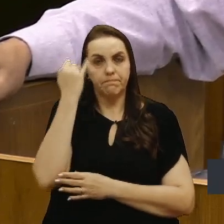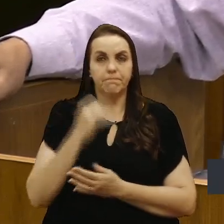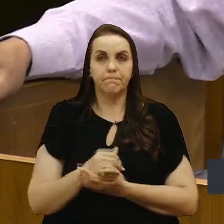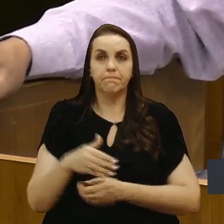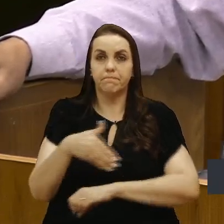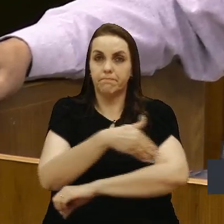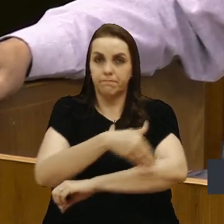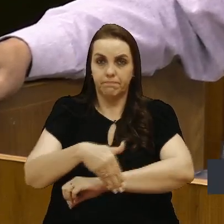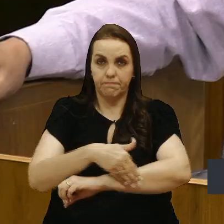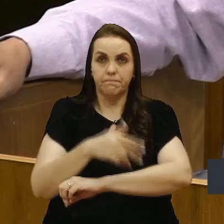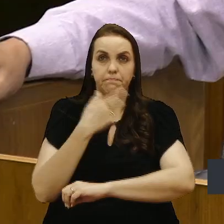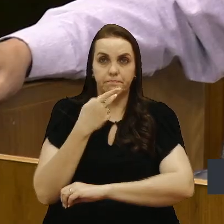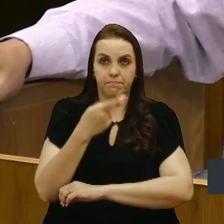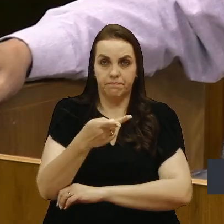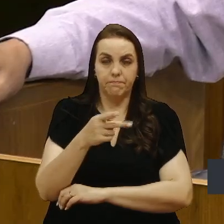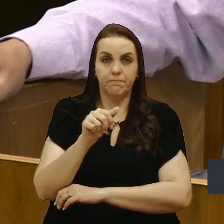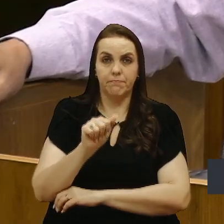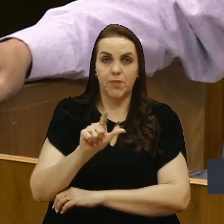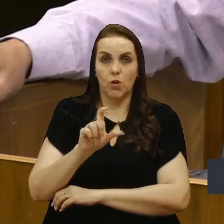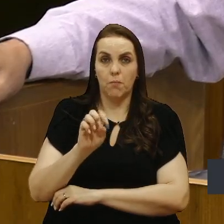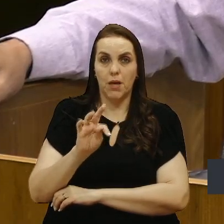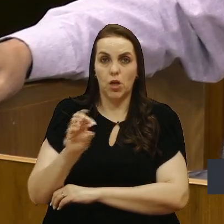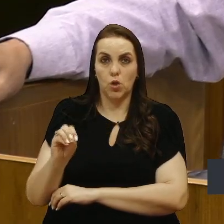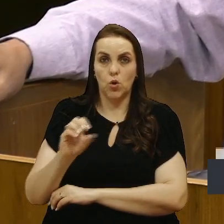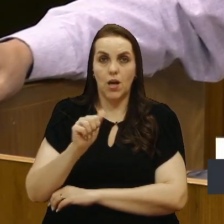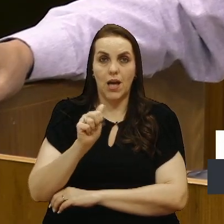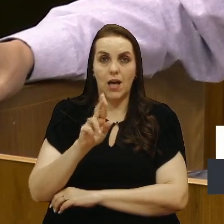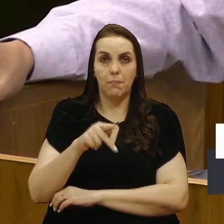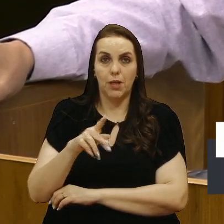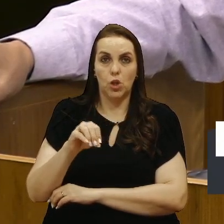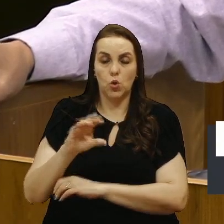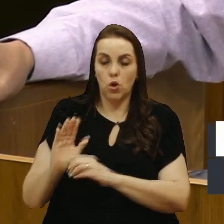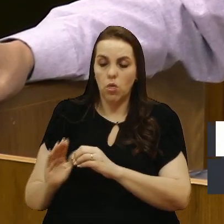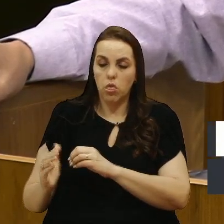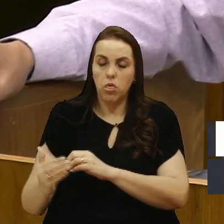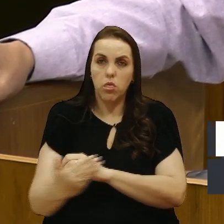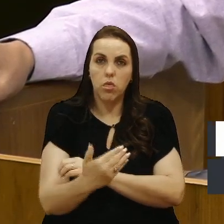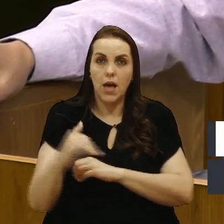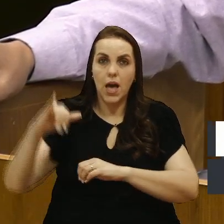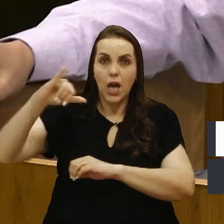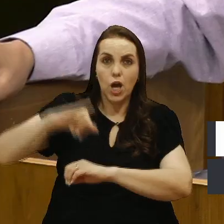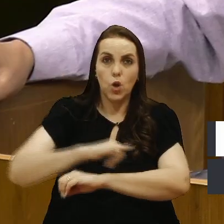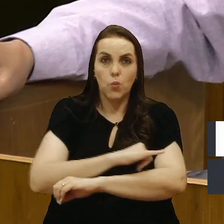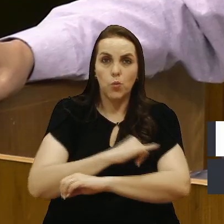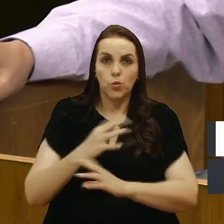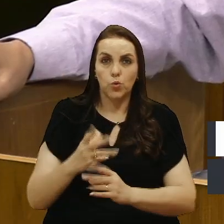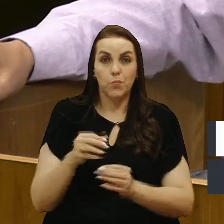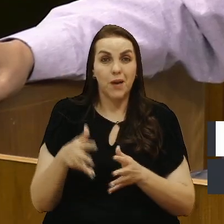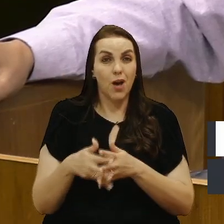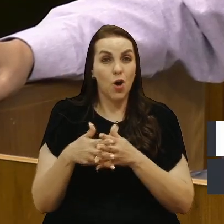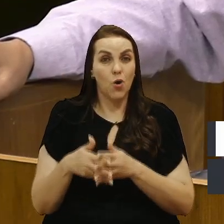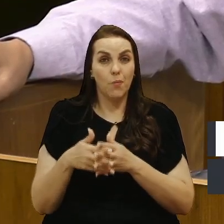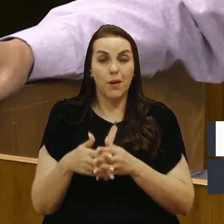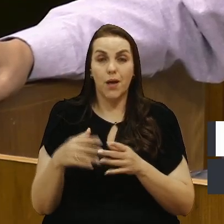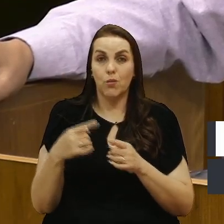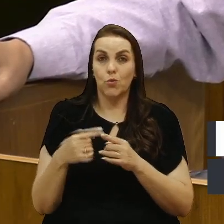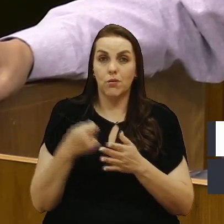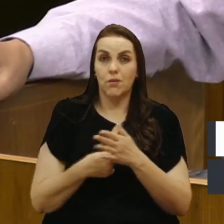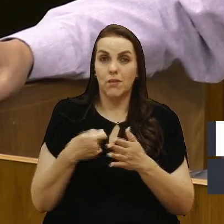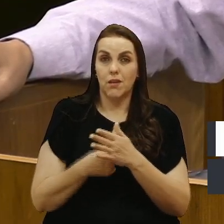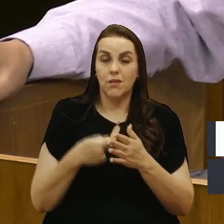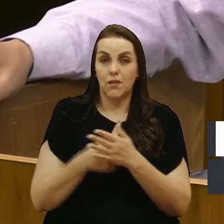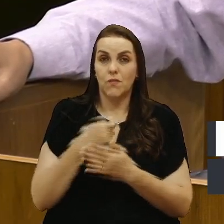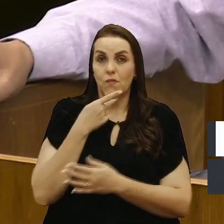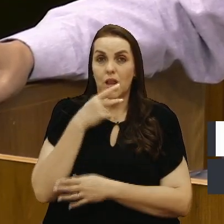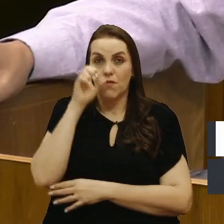senhor falou aí, Alberto Arpino, ela costeia todo o aeroporto e é complicado porque eu estou tentando falar com o secretário